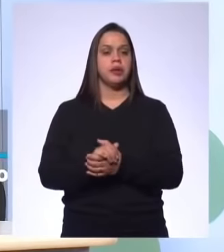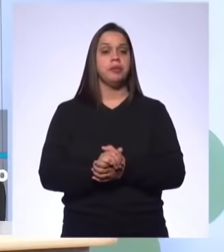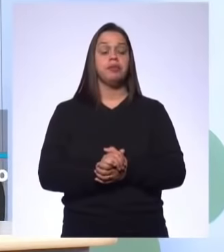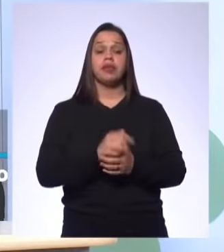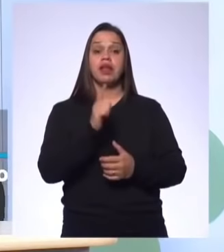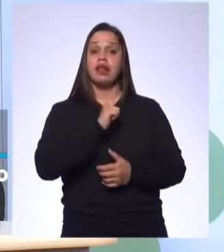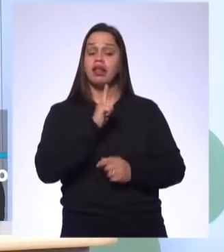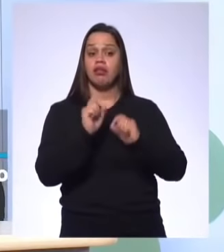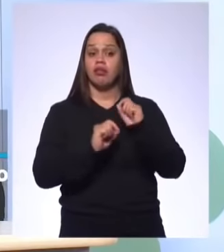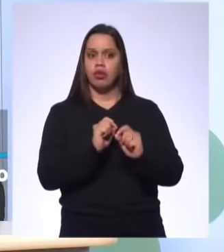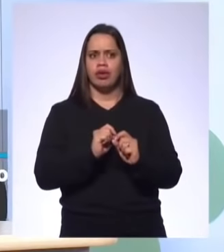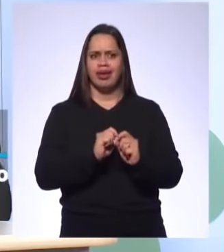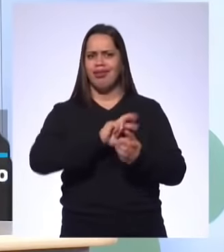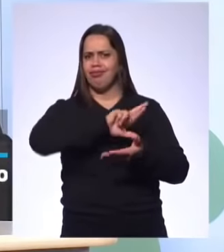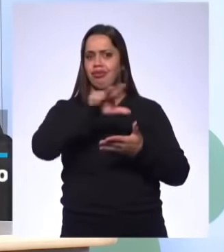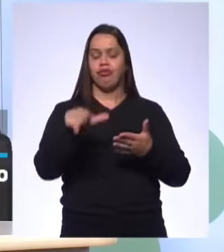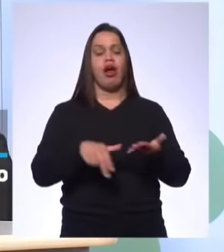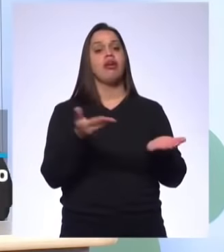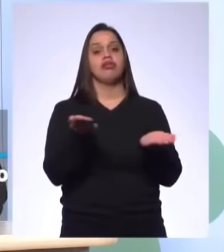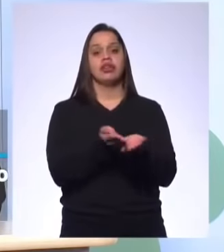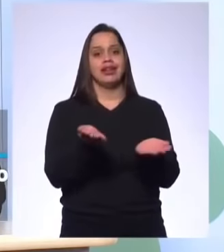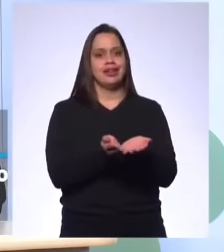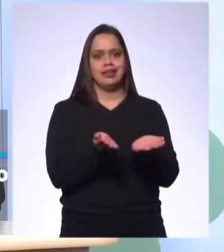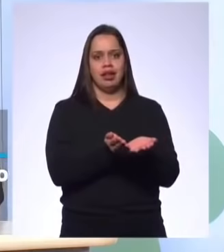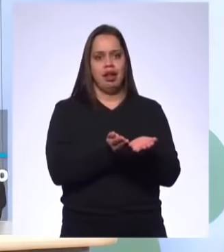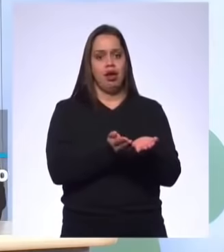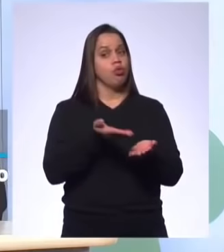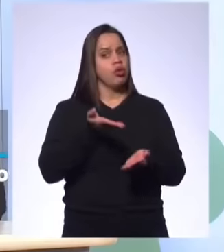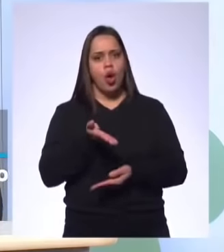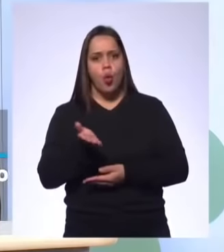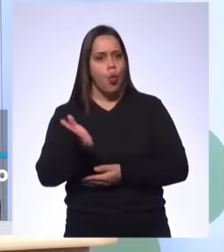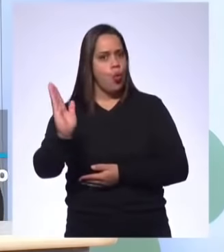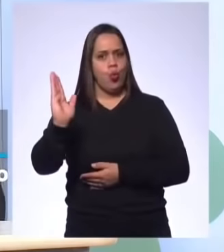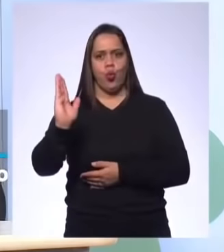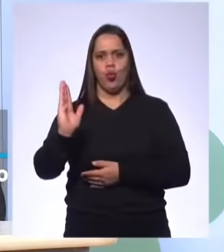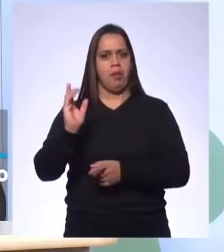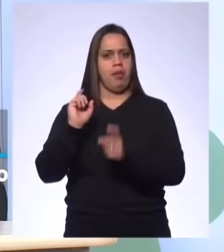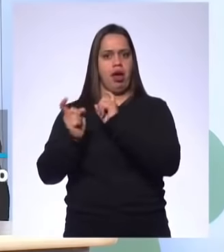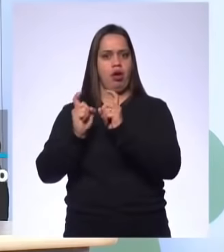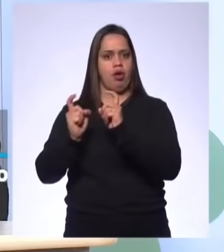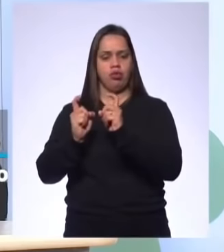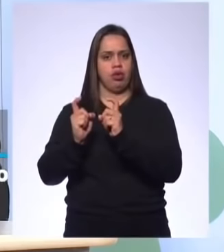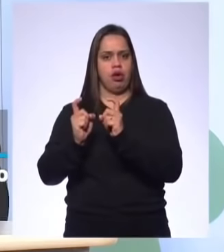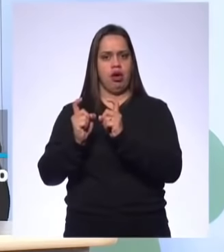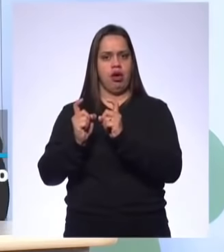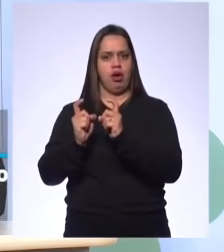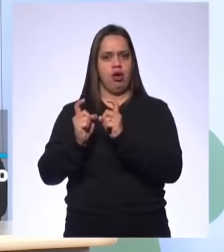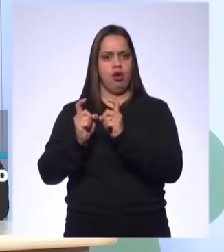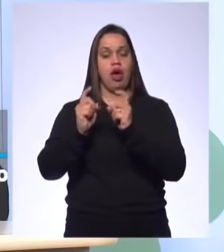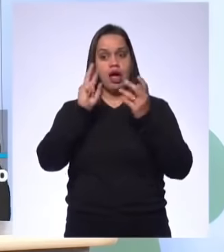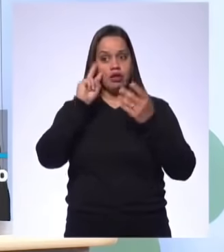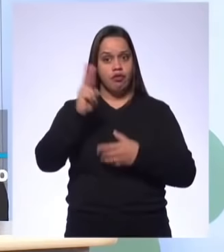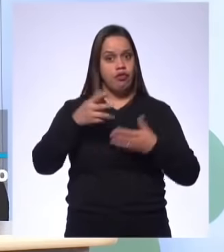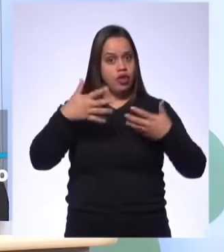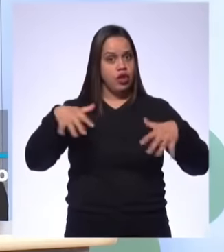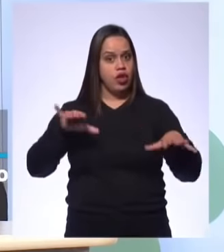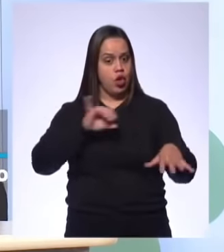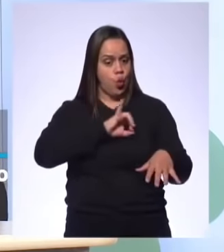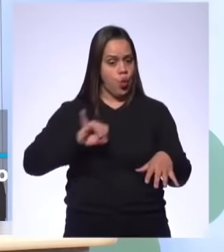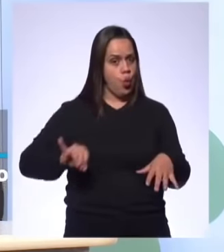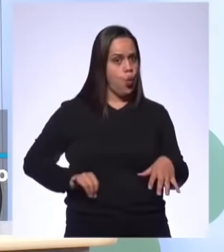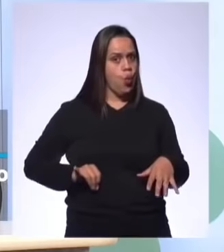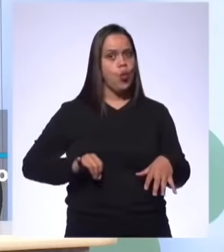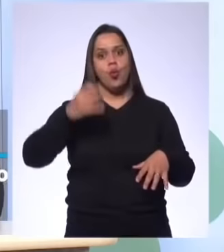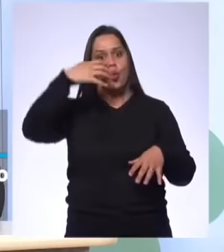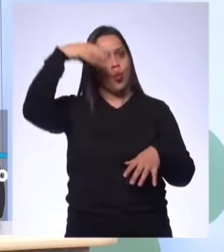eles não iam para essas reuniões públicas, eles não se curvavam diante dos